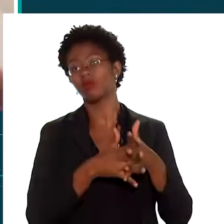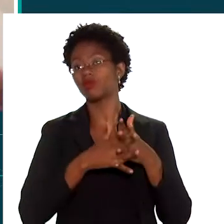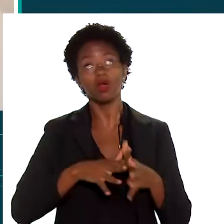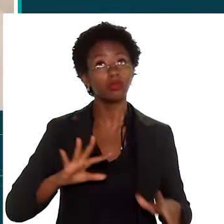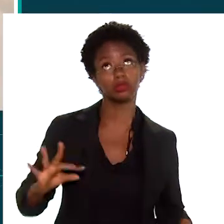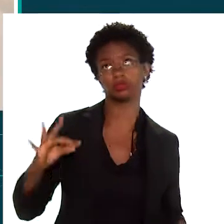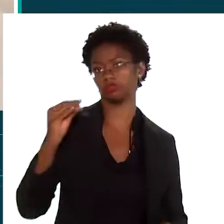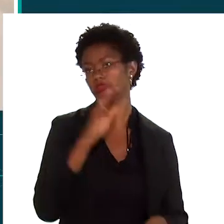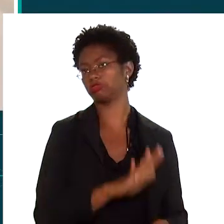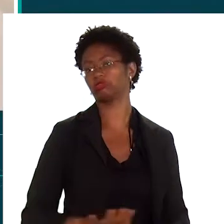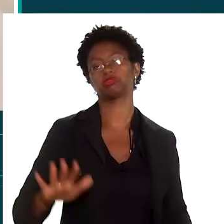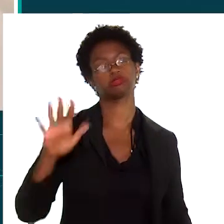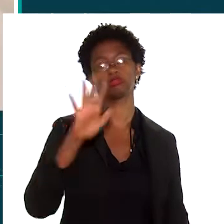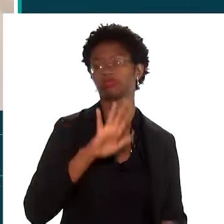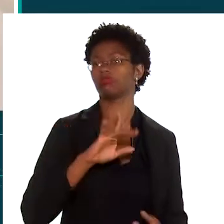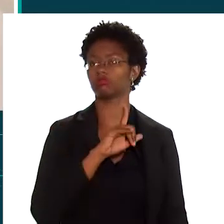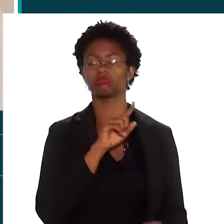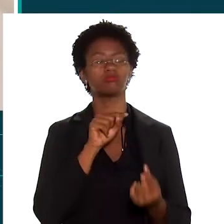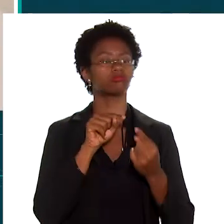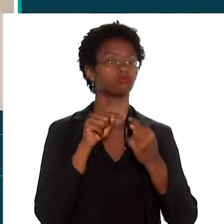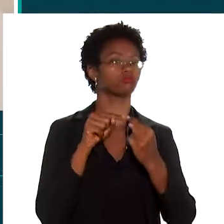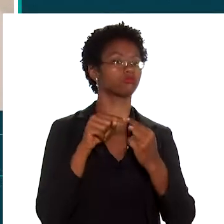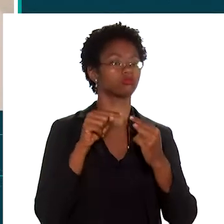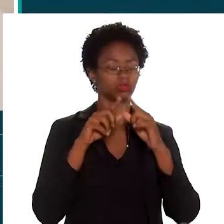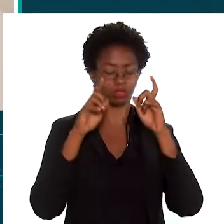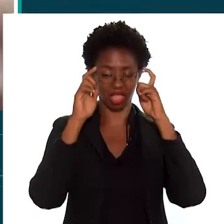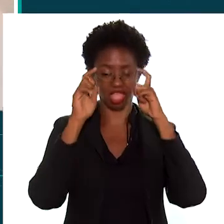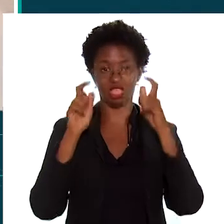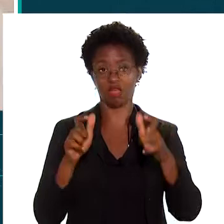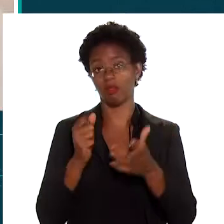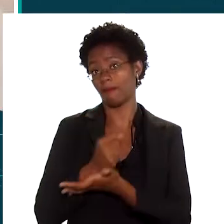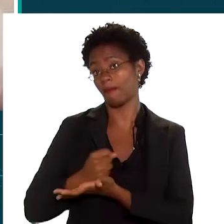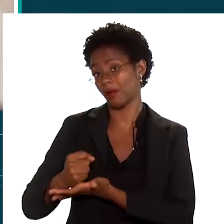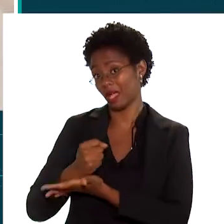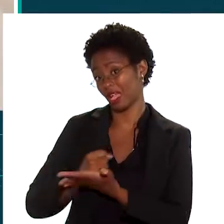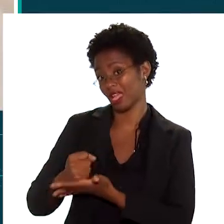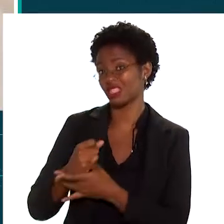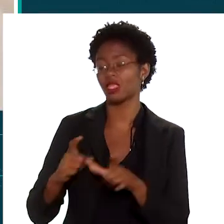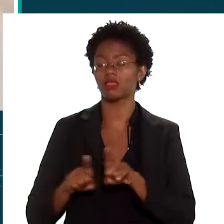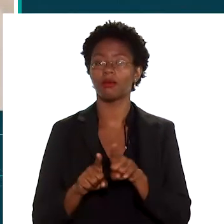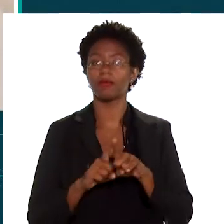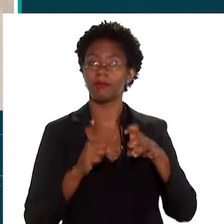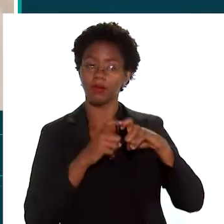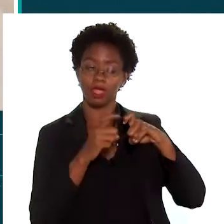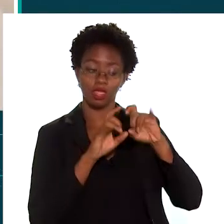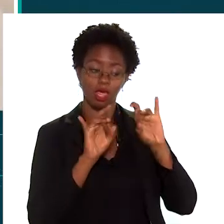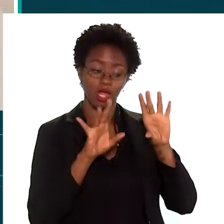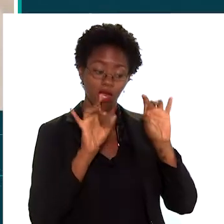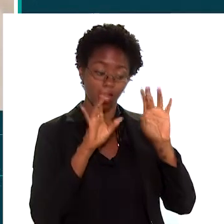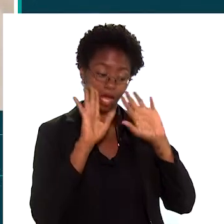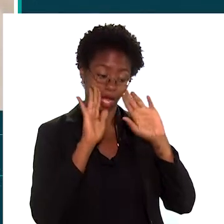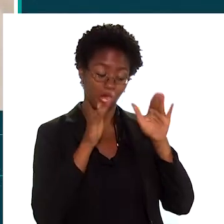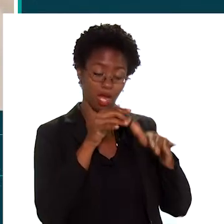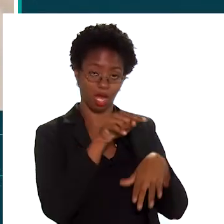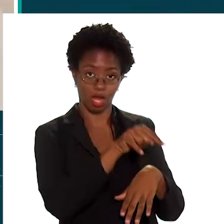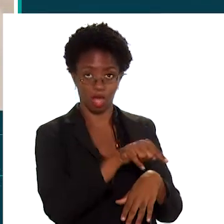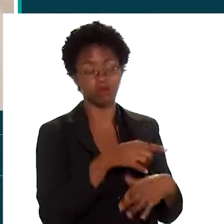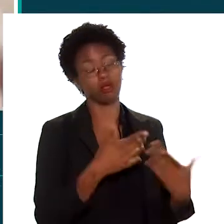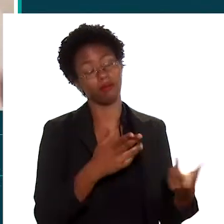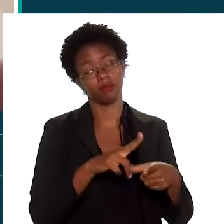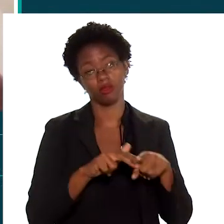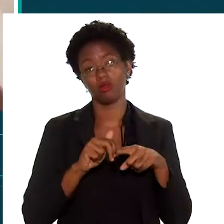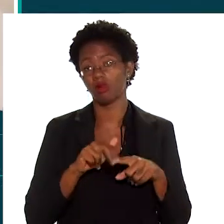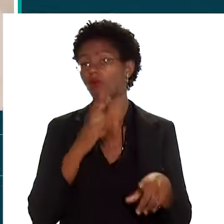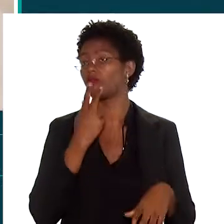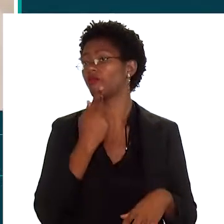que crítico em todos os níveis relacionados à atenção, desde a atenção básica até uma medicina mais especializada,